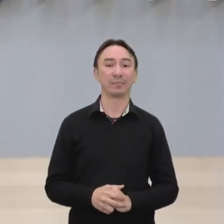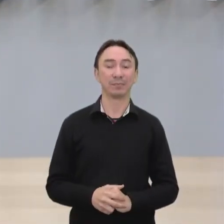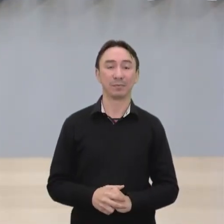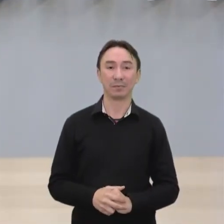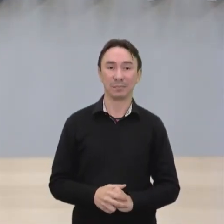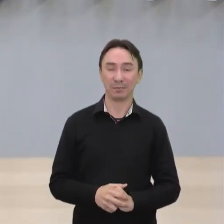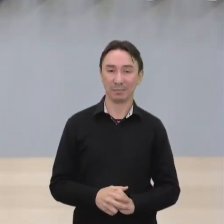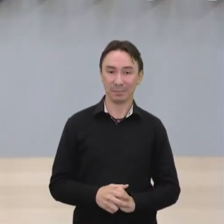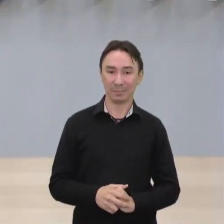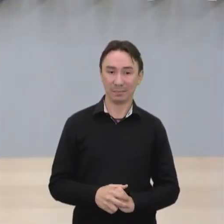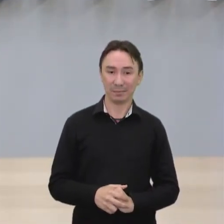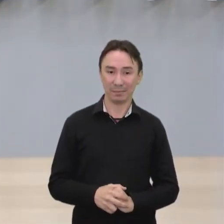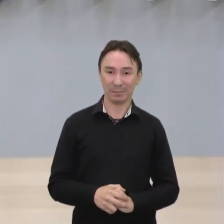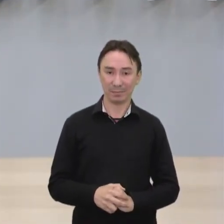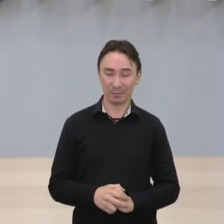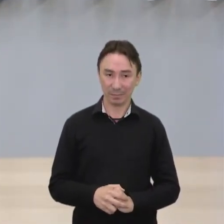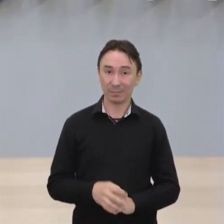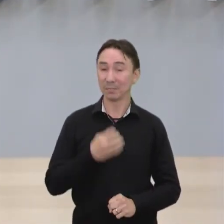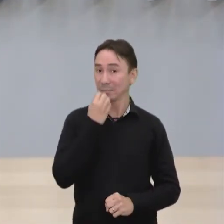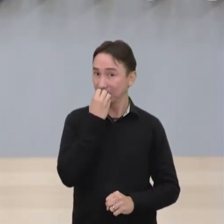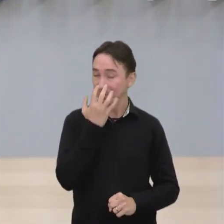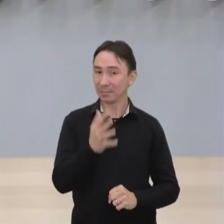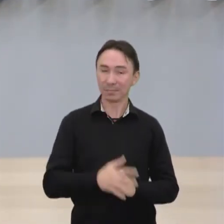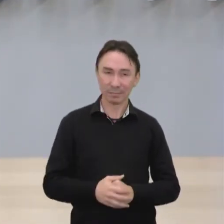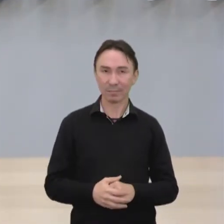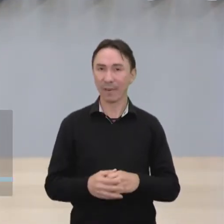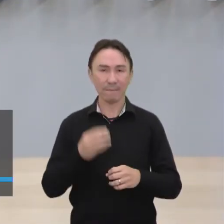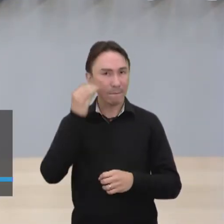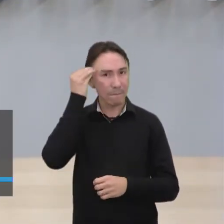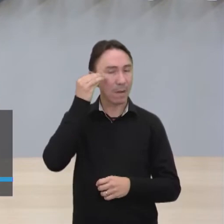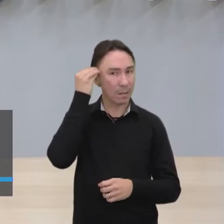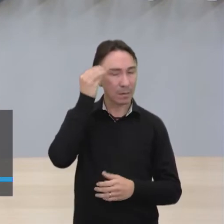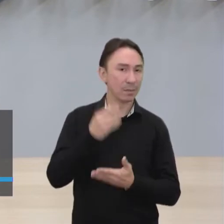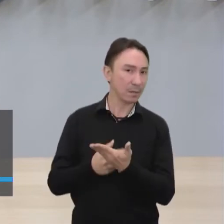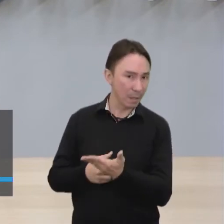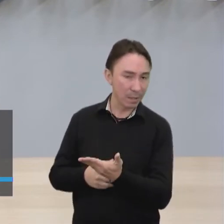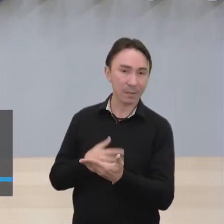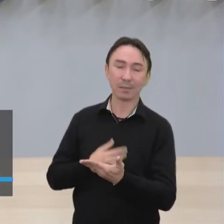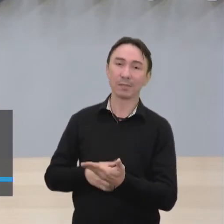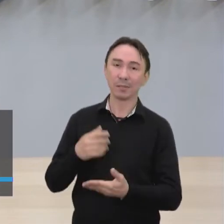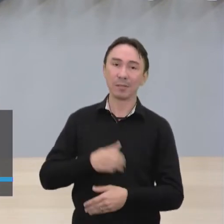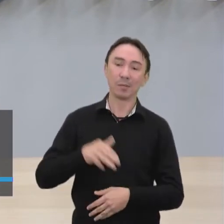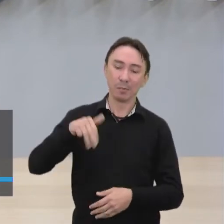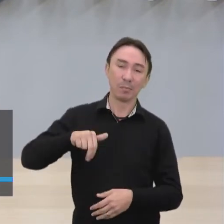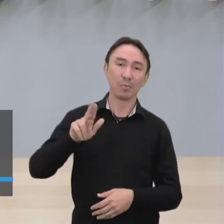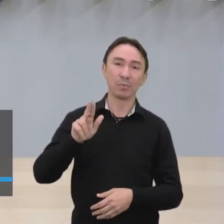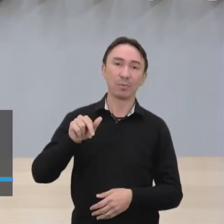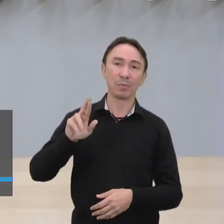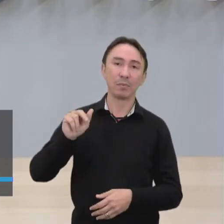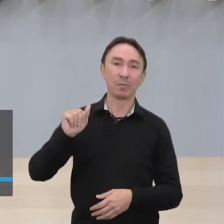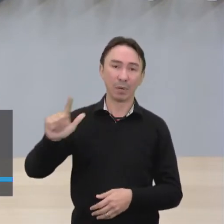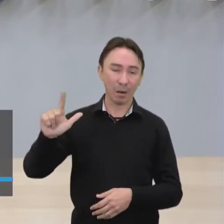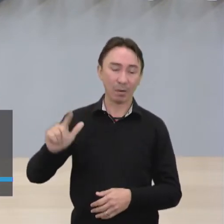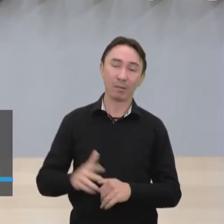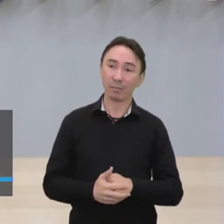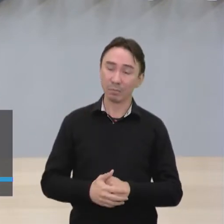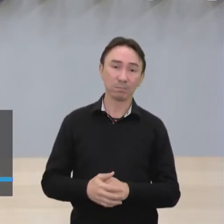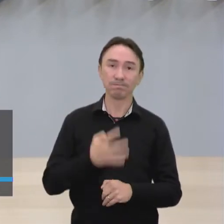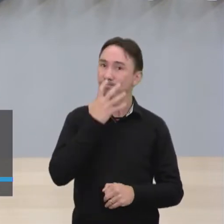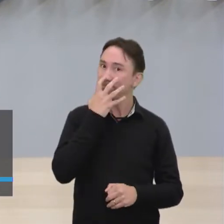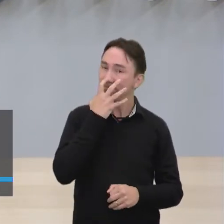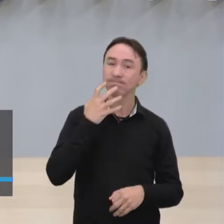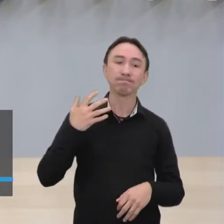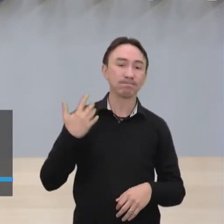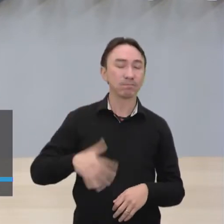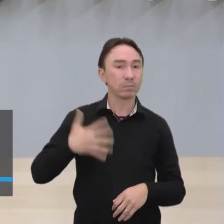Muito bom. E essa experiência da Agência Mural é realmente louvável, né? Quando a gente vê que é um passo que se dá, né, dentro da